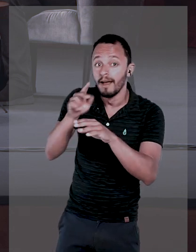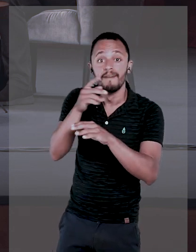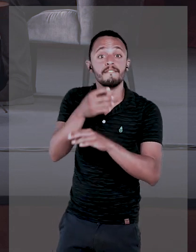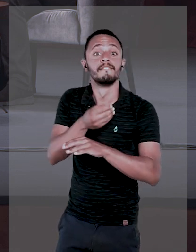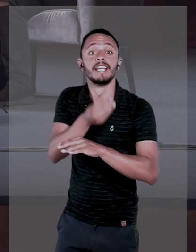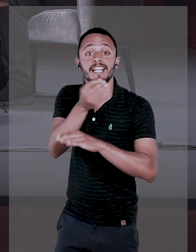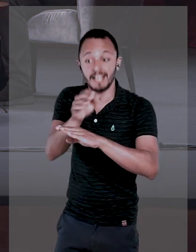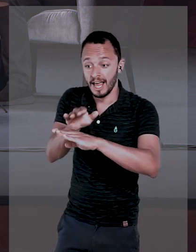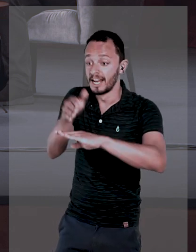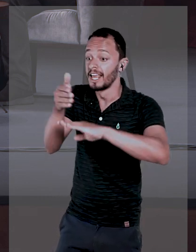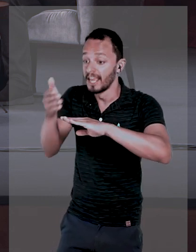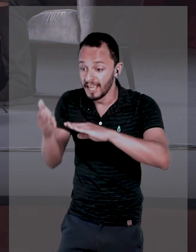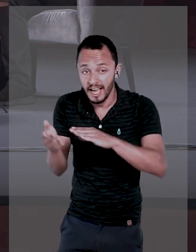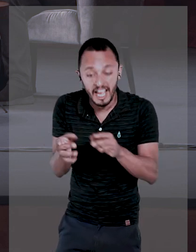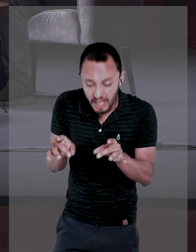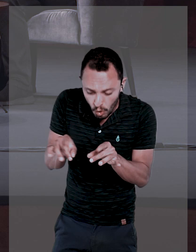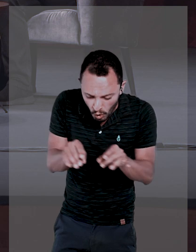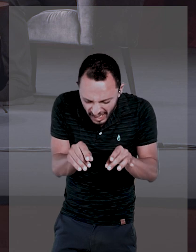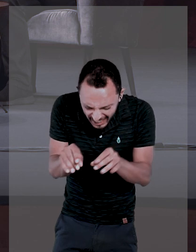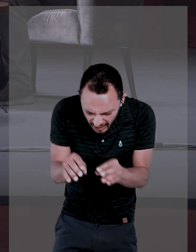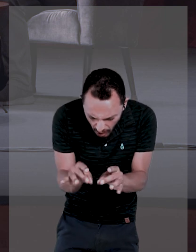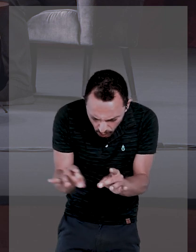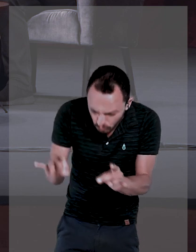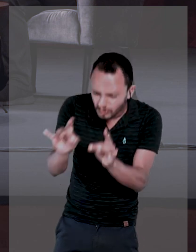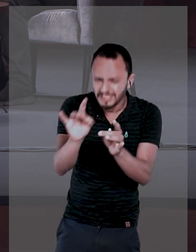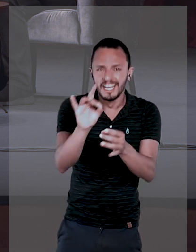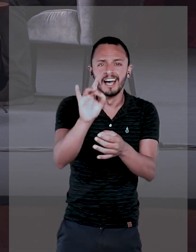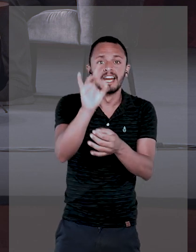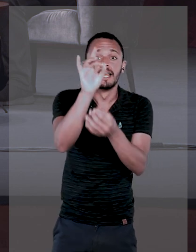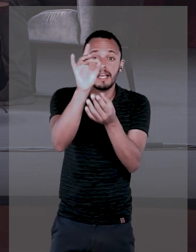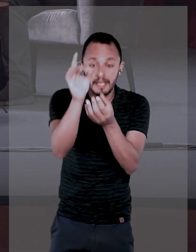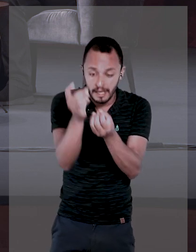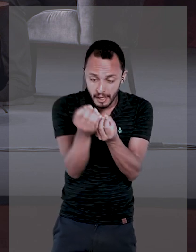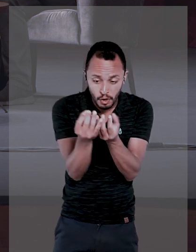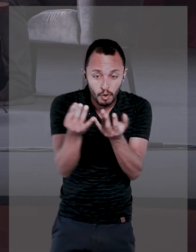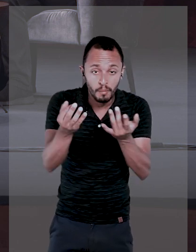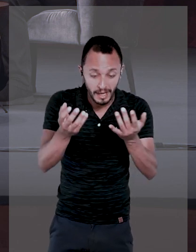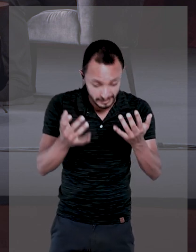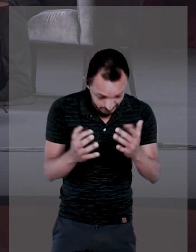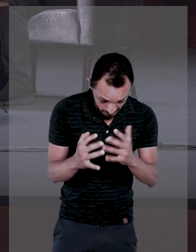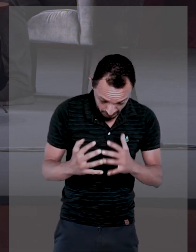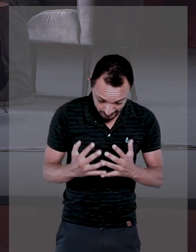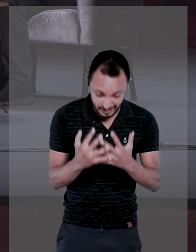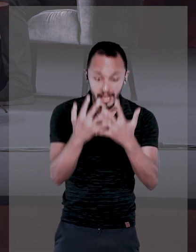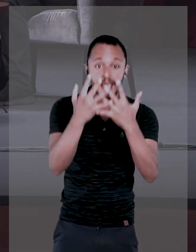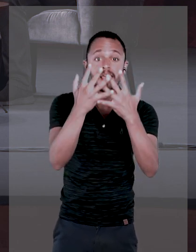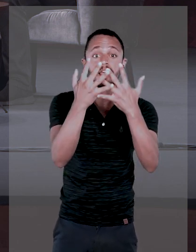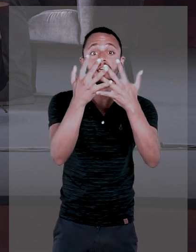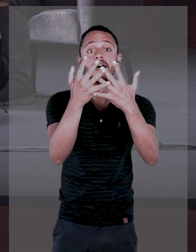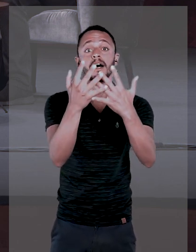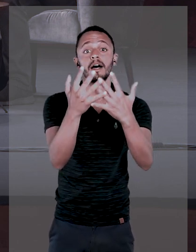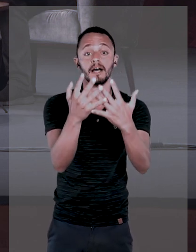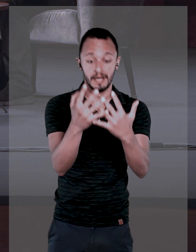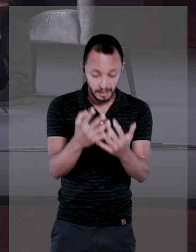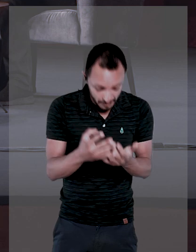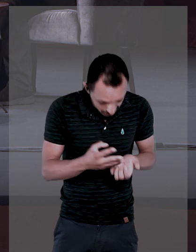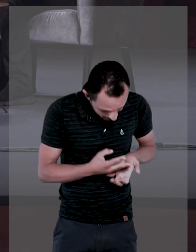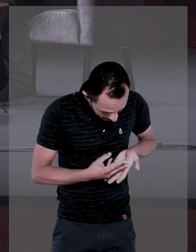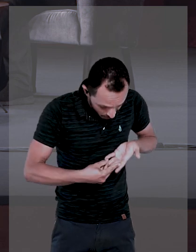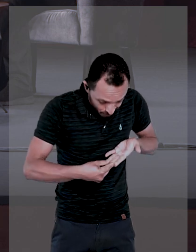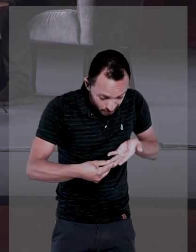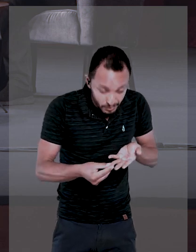Viajo na boleia, olhando a vida alheia. No chão, no grão de areia, o olho desce, a mão